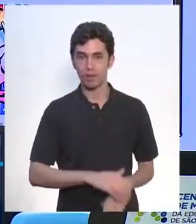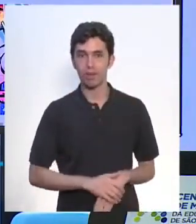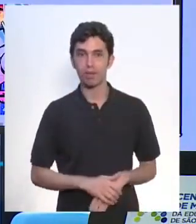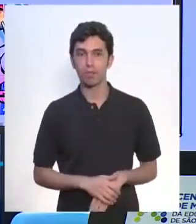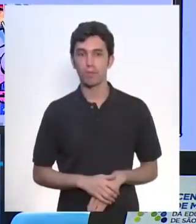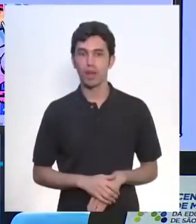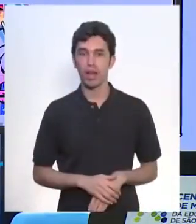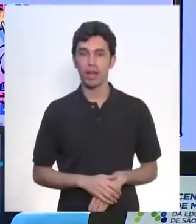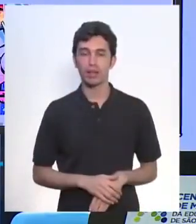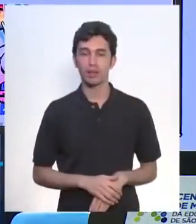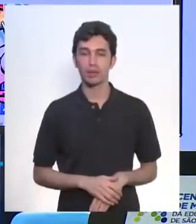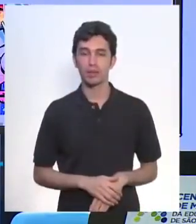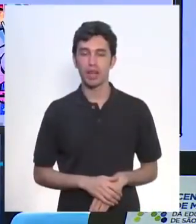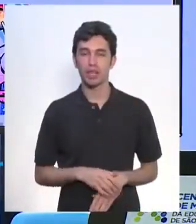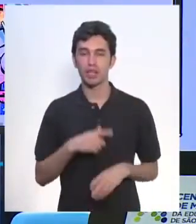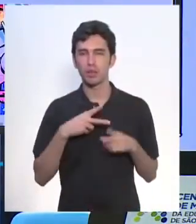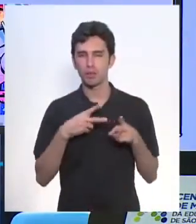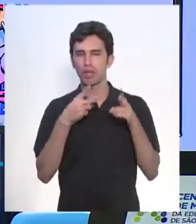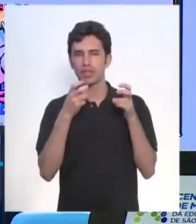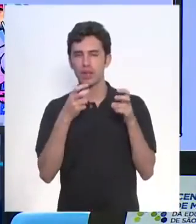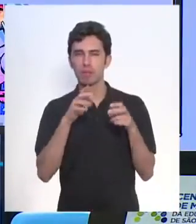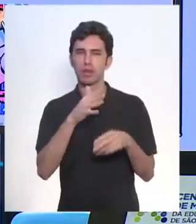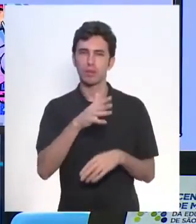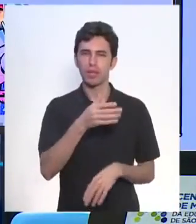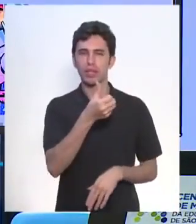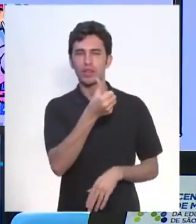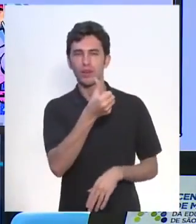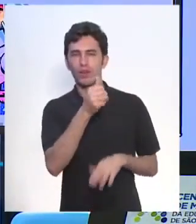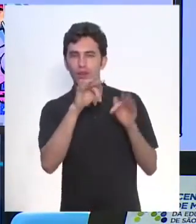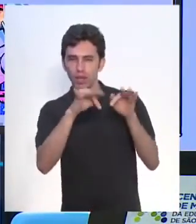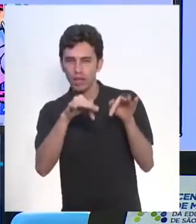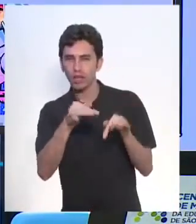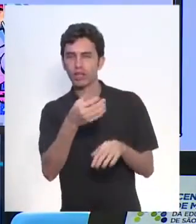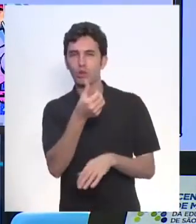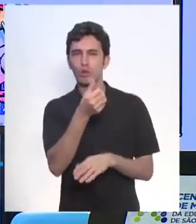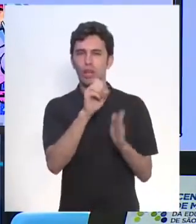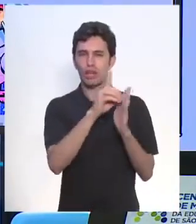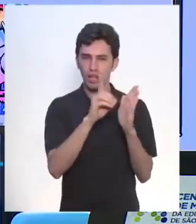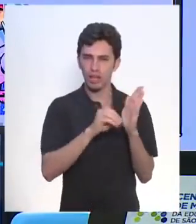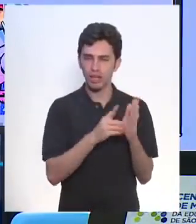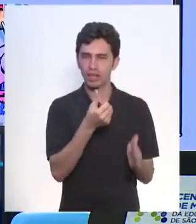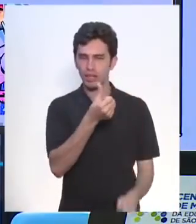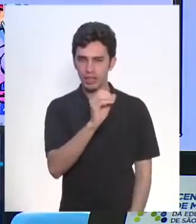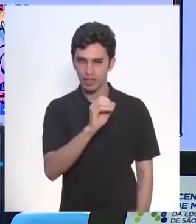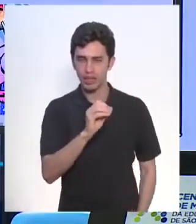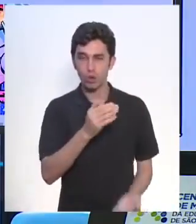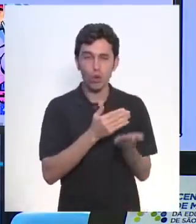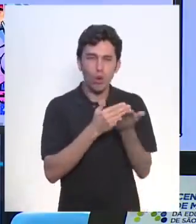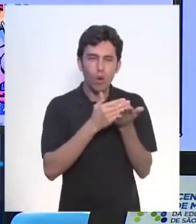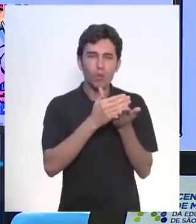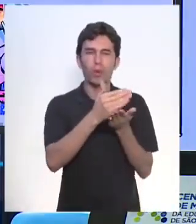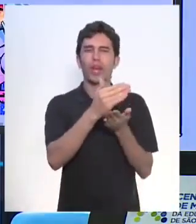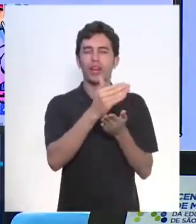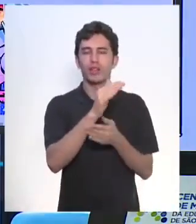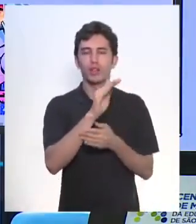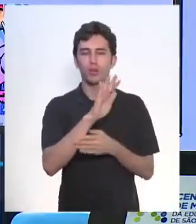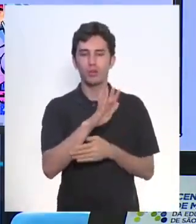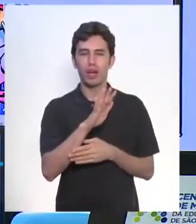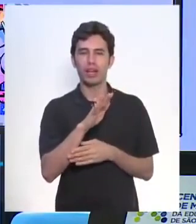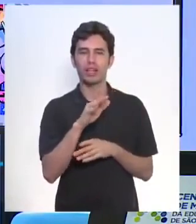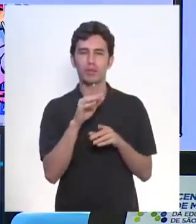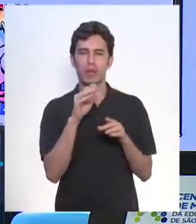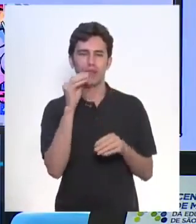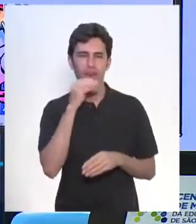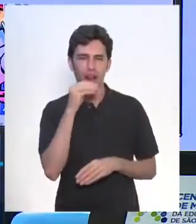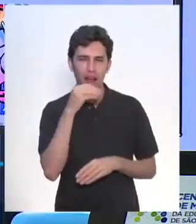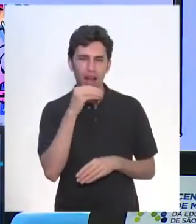Nós vemos ainda, né, a partir do final dos anos 60, já um surgimento, mas ainda muito incipiente,